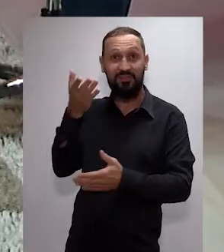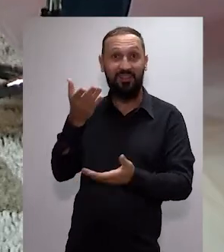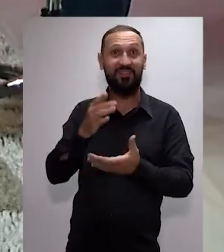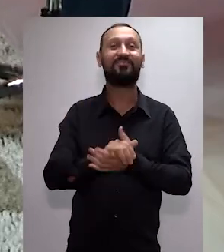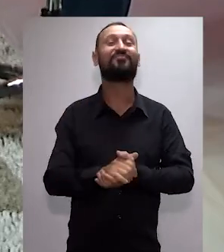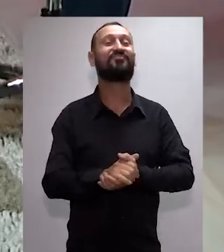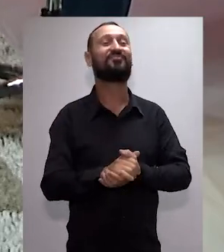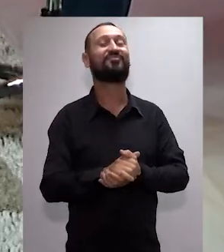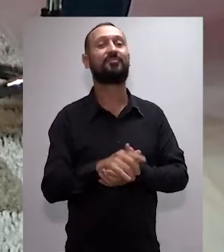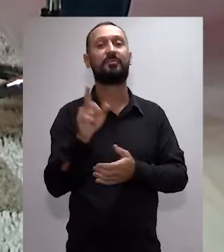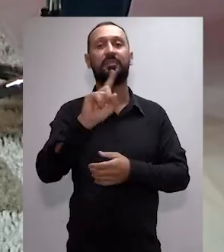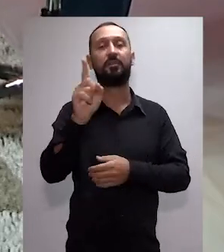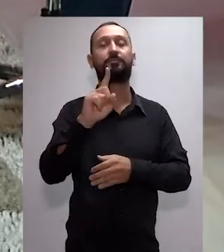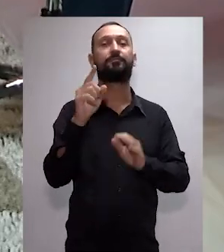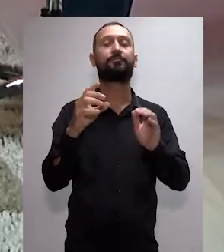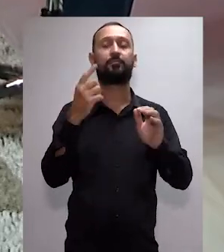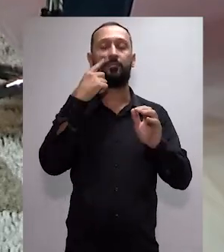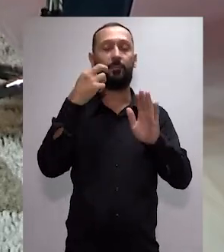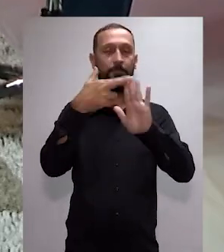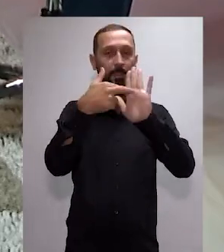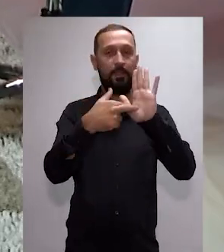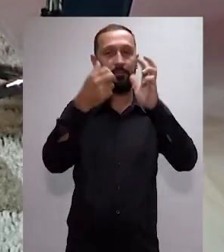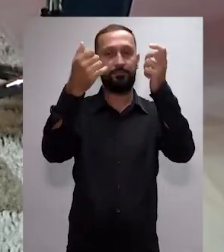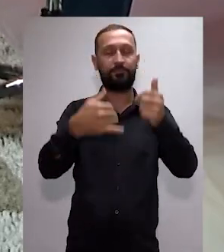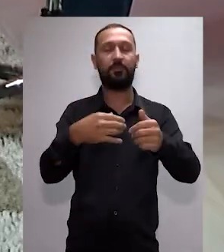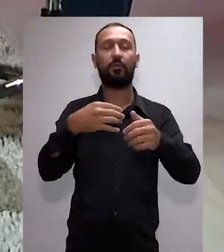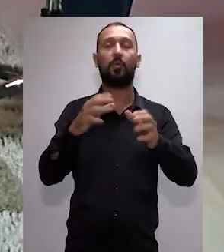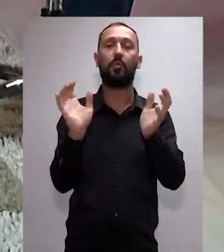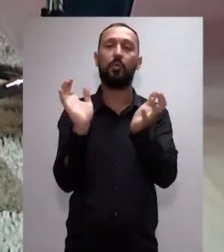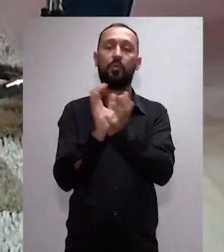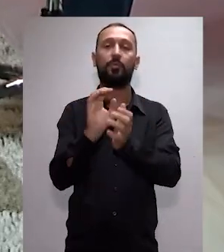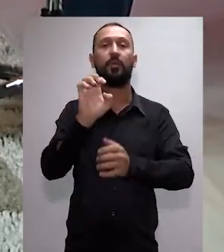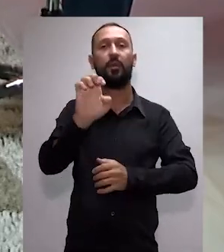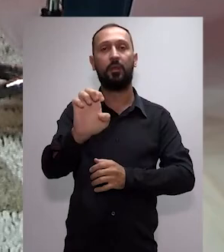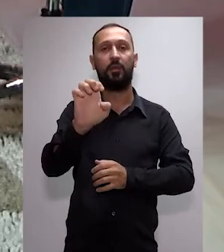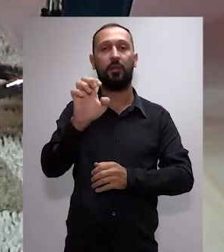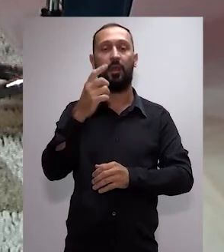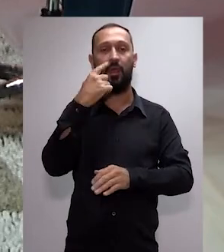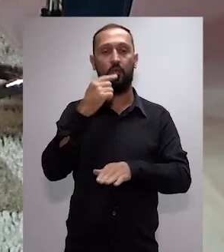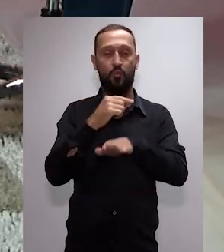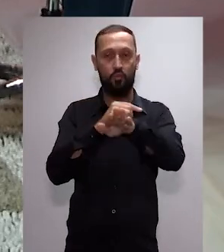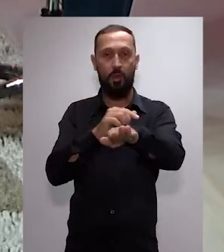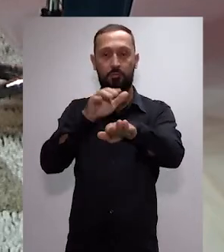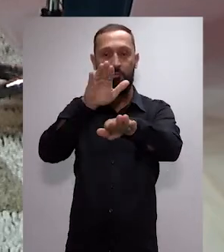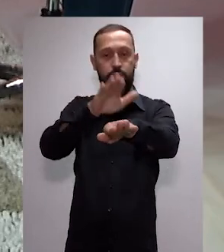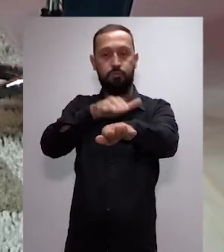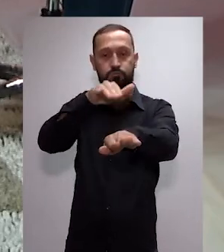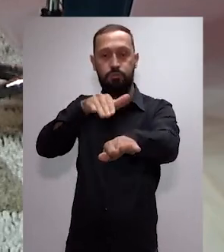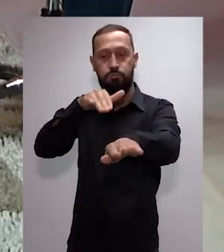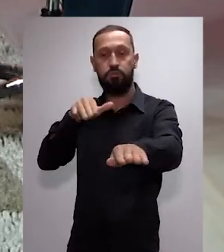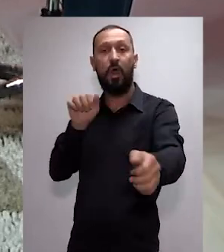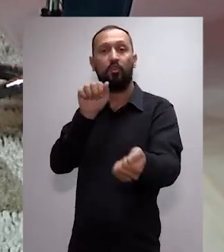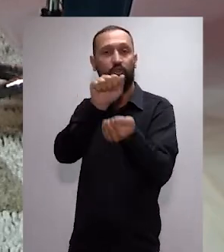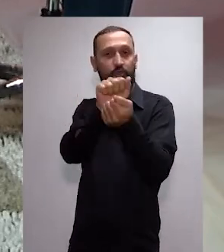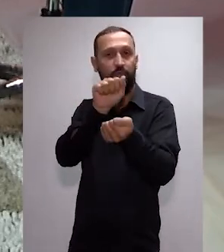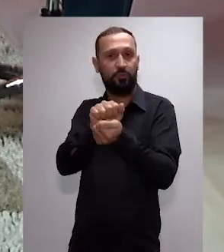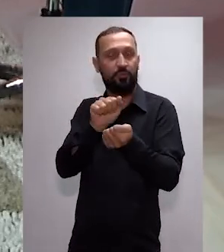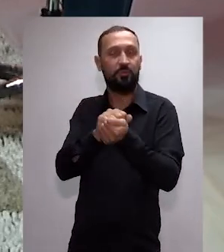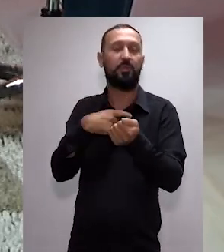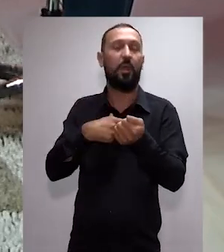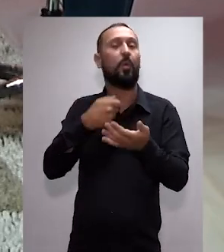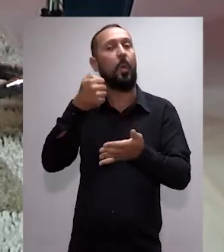curiosidade isso, né? Na verdade não é. O código ele menciona que a categoria E é para dirigir uma combinação de veículos, né? E aí ele tem